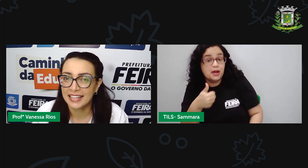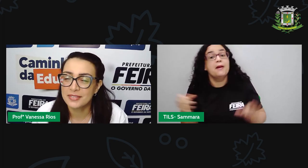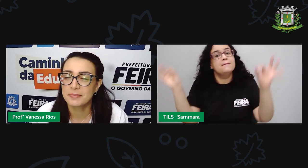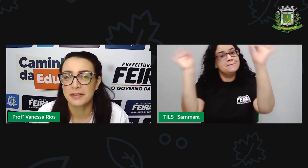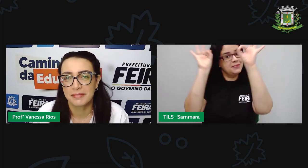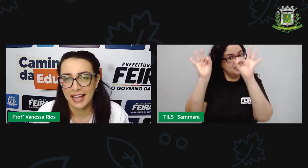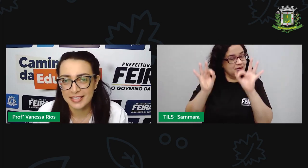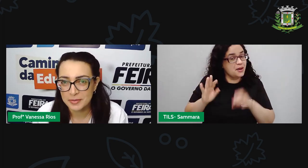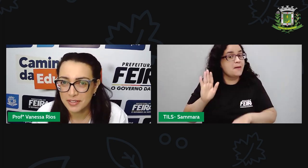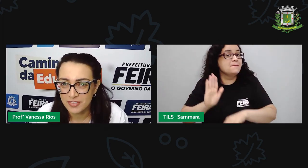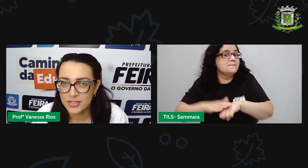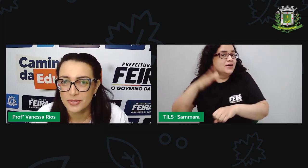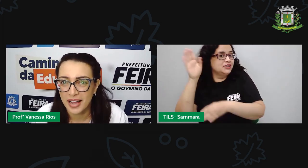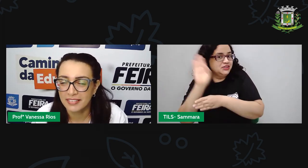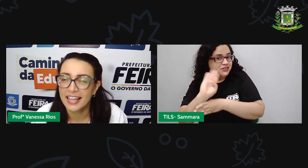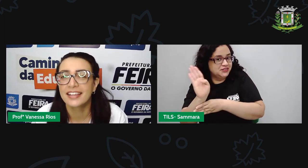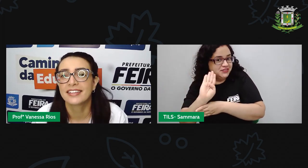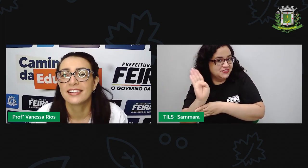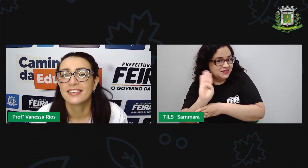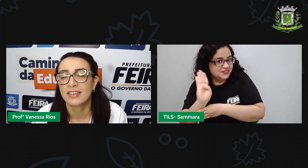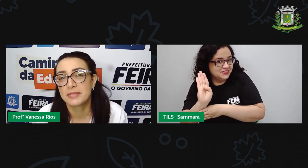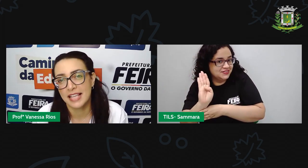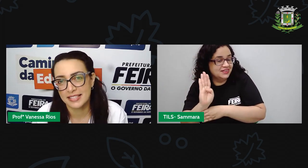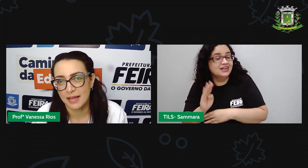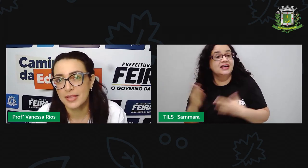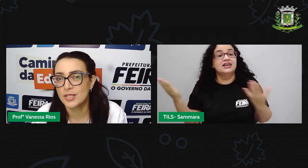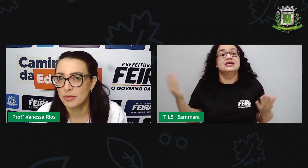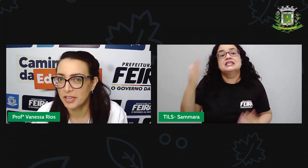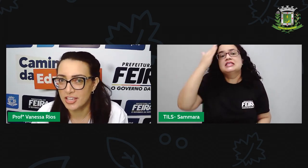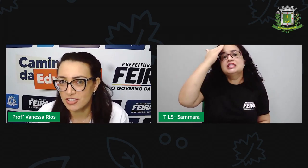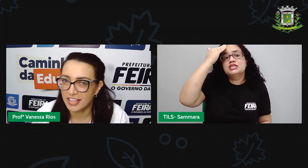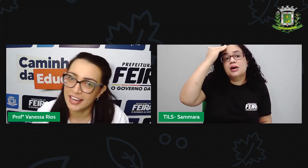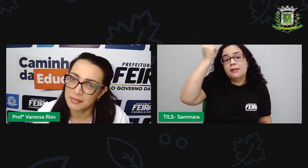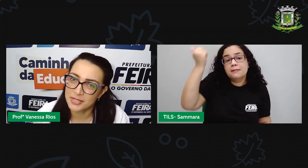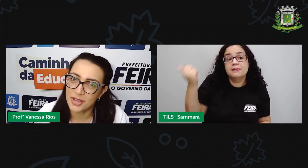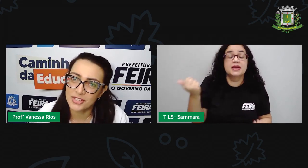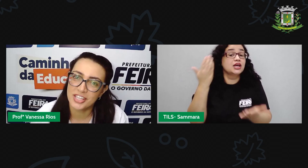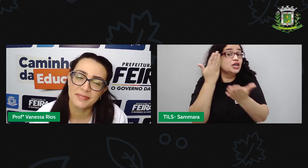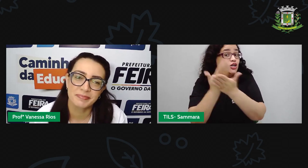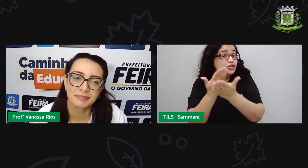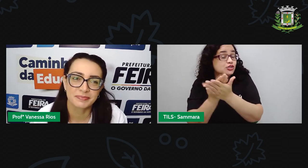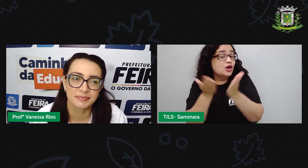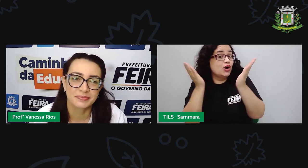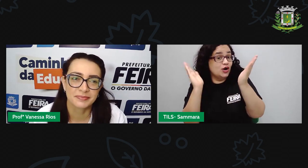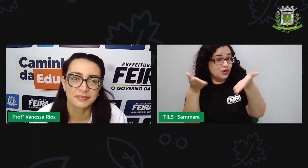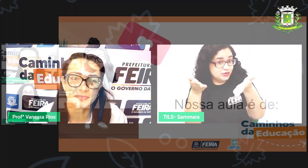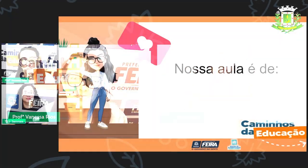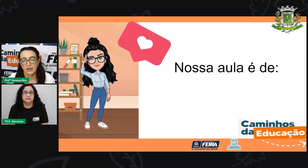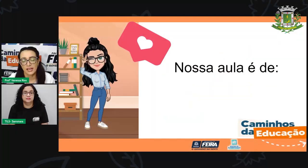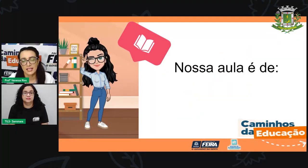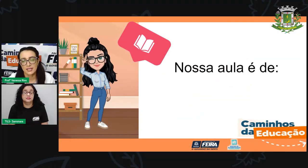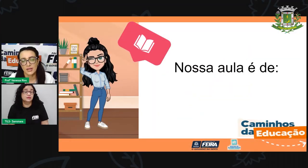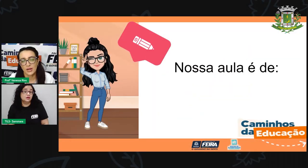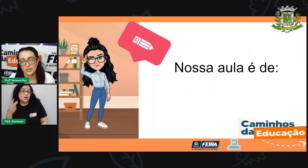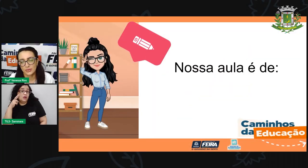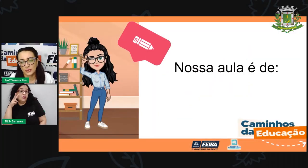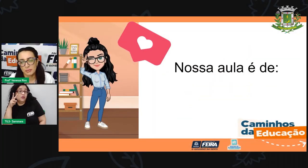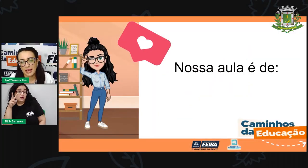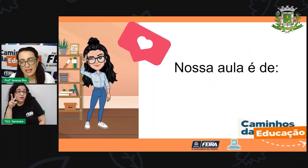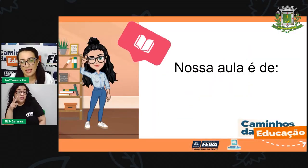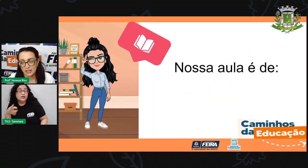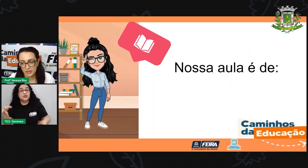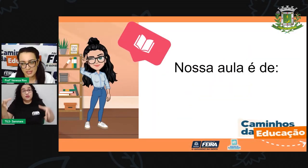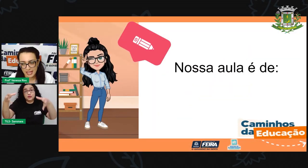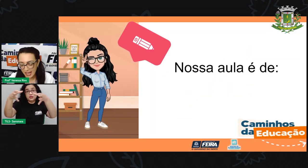Preparados para mais uma videoaula? Vamos lá saber sobre o que estudaremos hoje? Olha só,